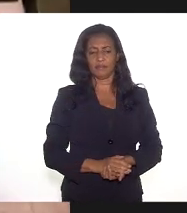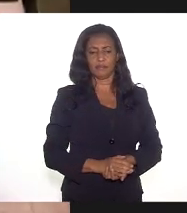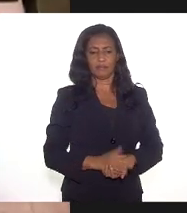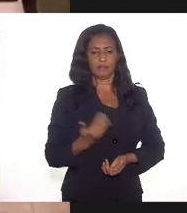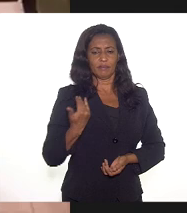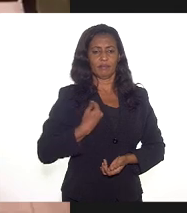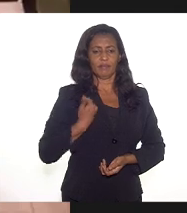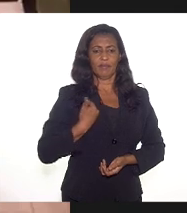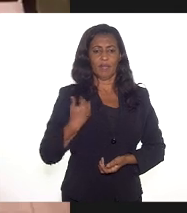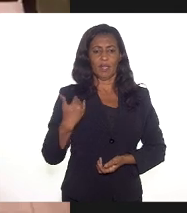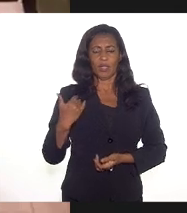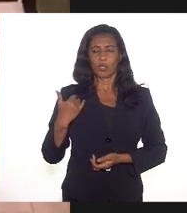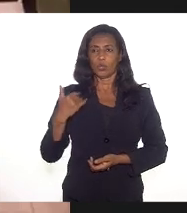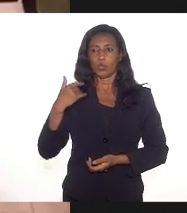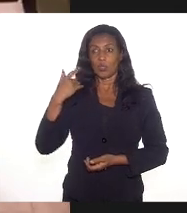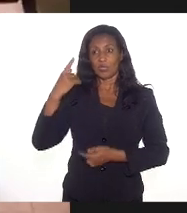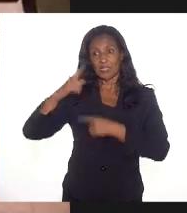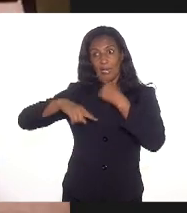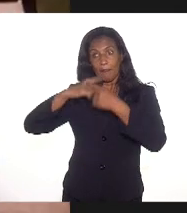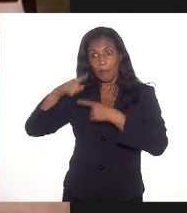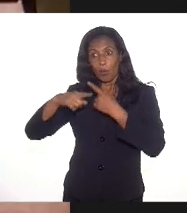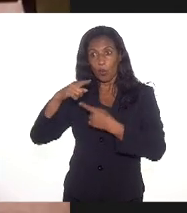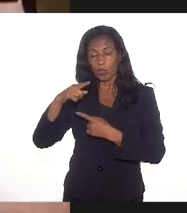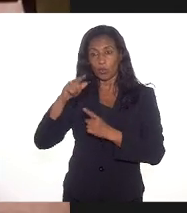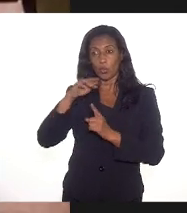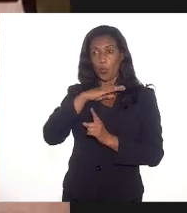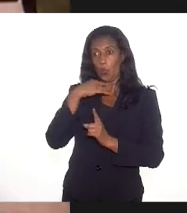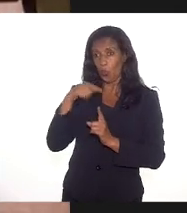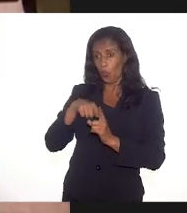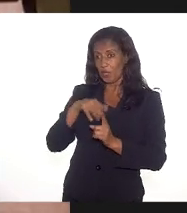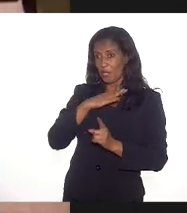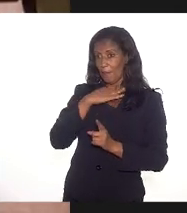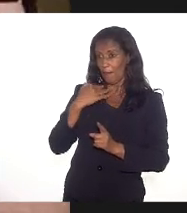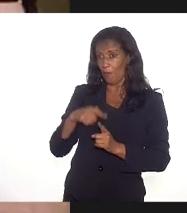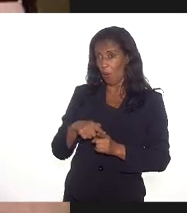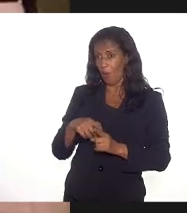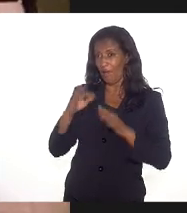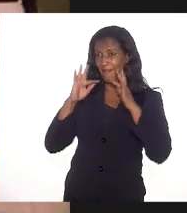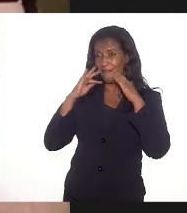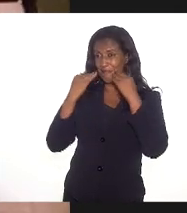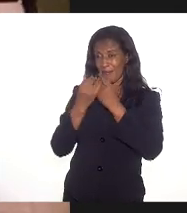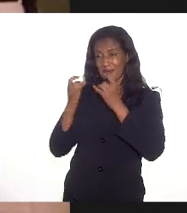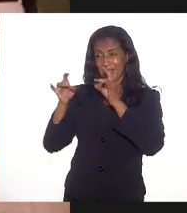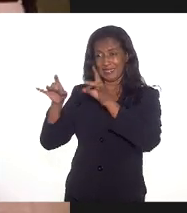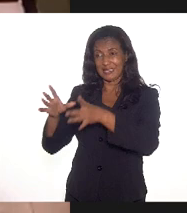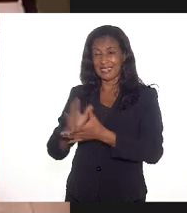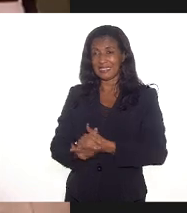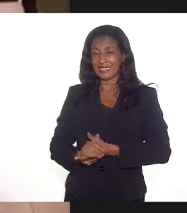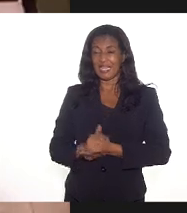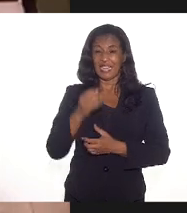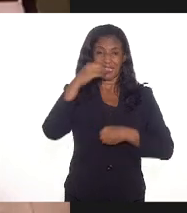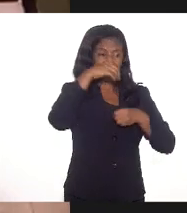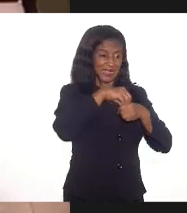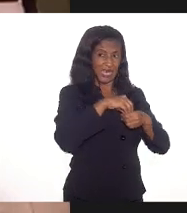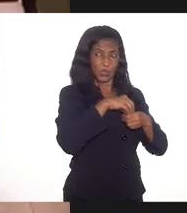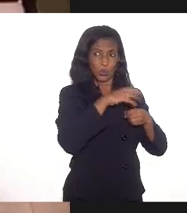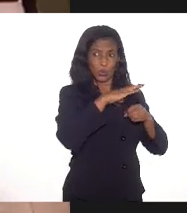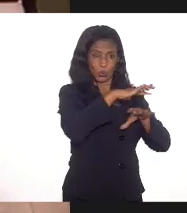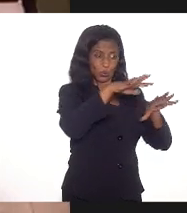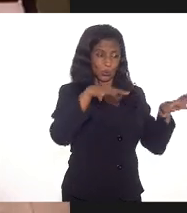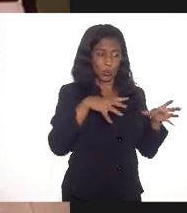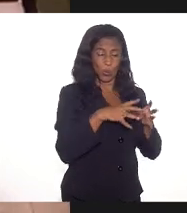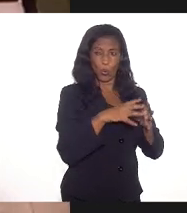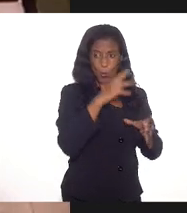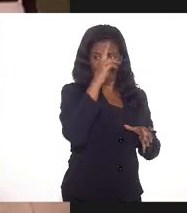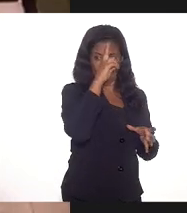meus amigos, dos policiais pós-morte. Porque o que a gente vê nos batalhões é vaquinha sendo feita para ajudar